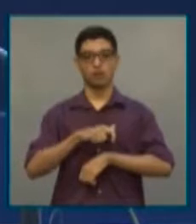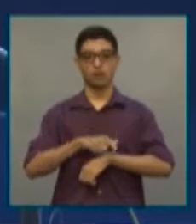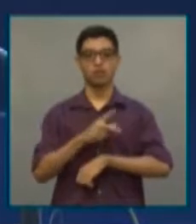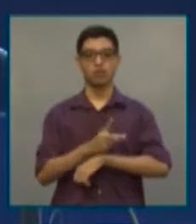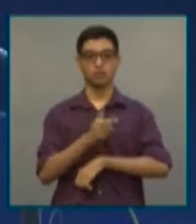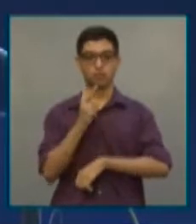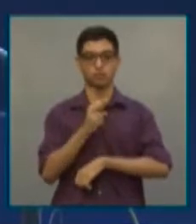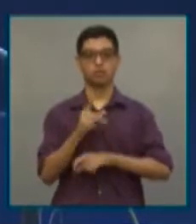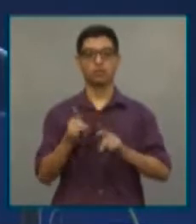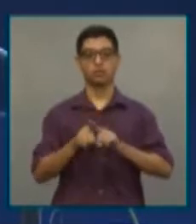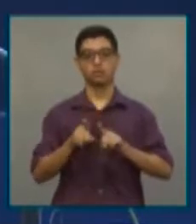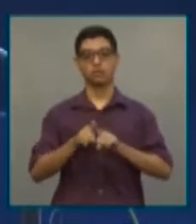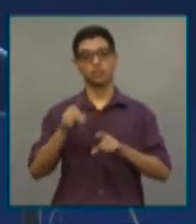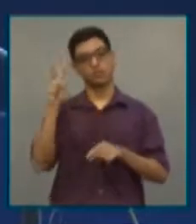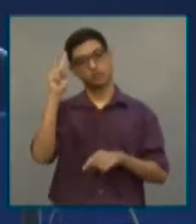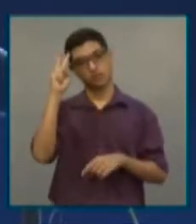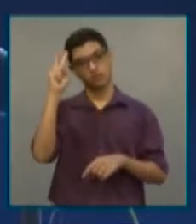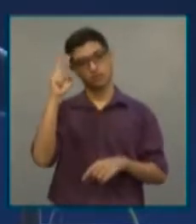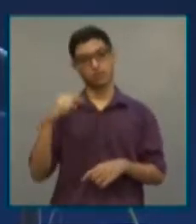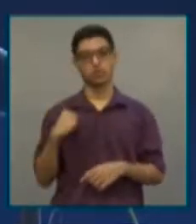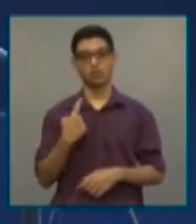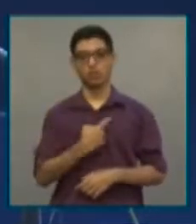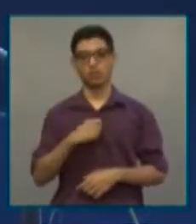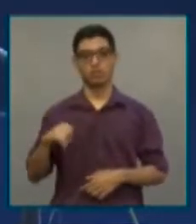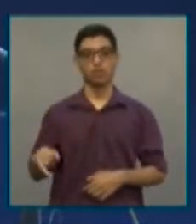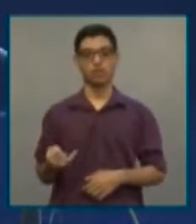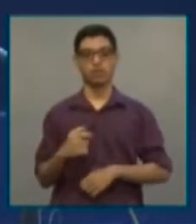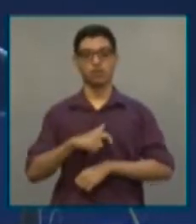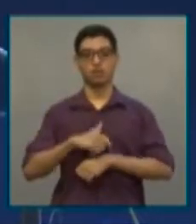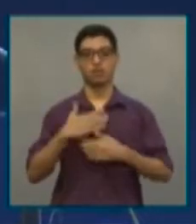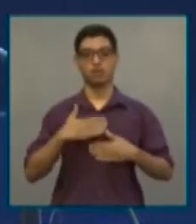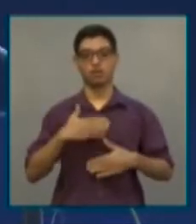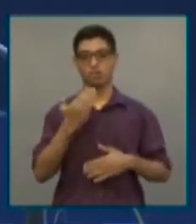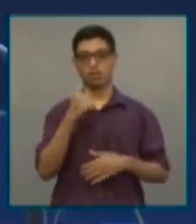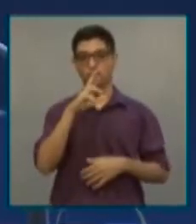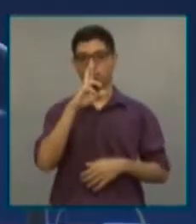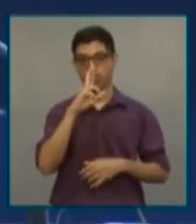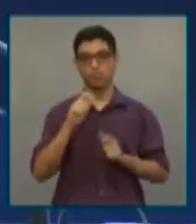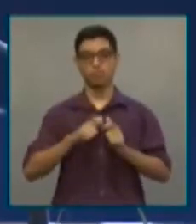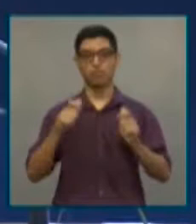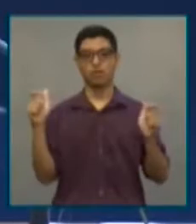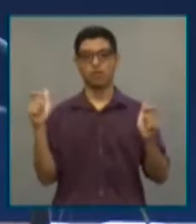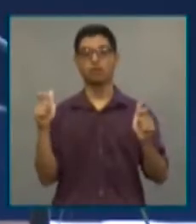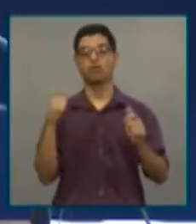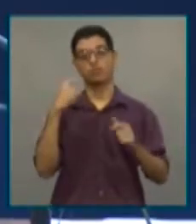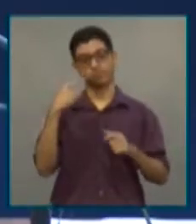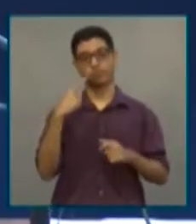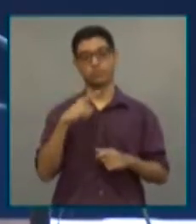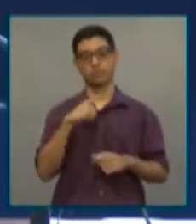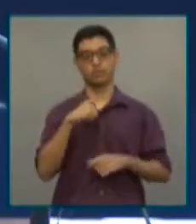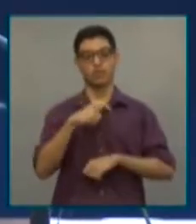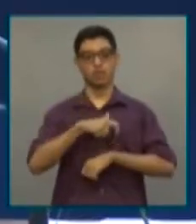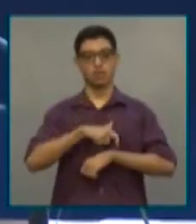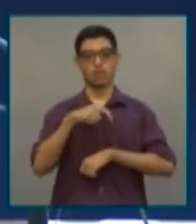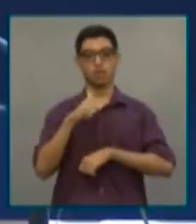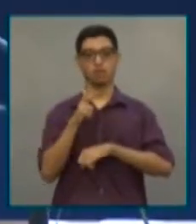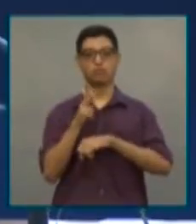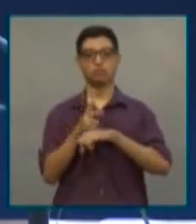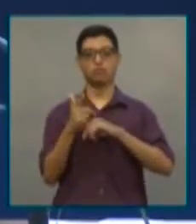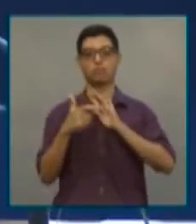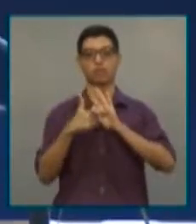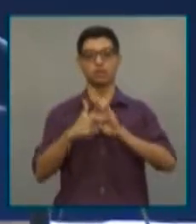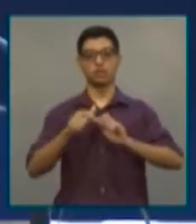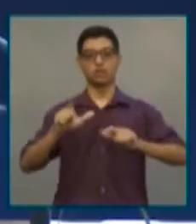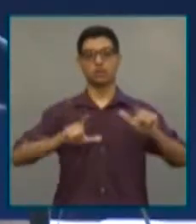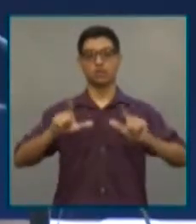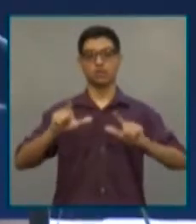o horário do almoço, ou do intervalo para o almoço que muitos dos advogados têm, será às 12 horas, para que cada um possa,